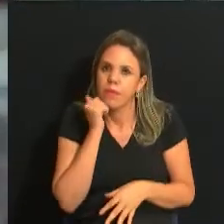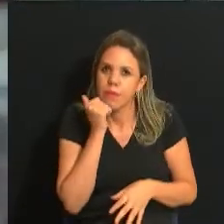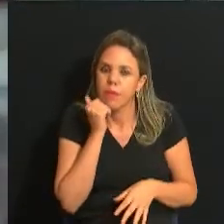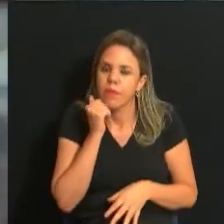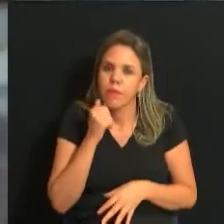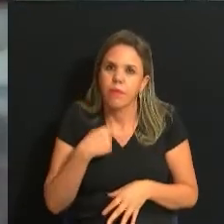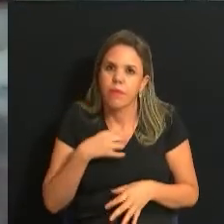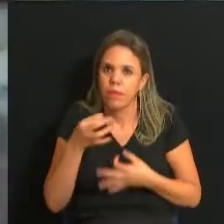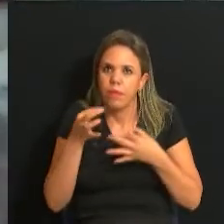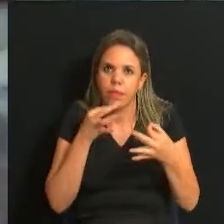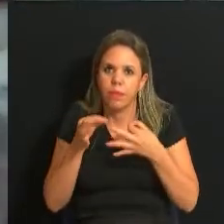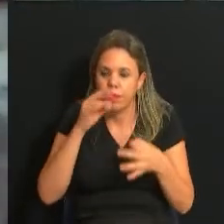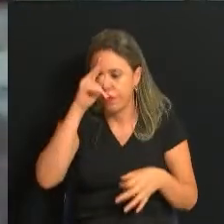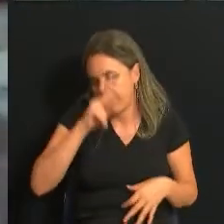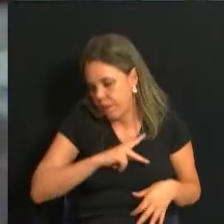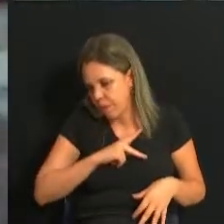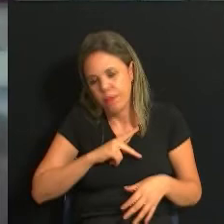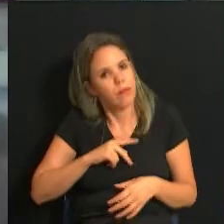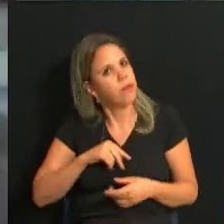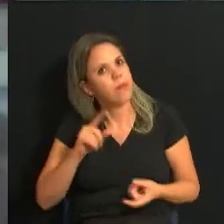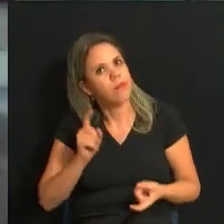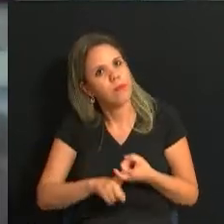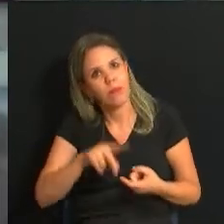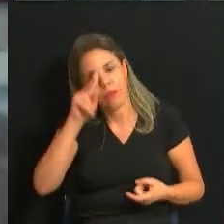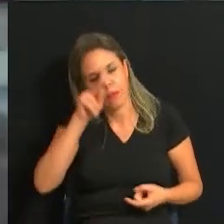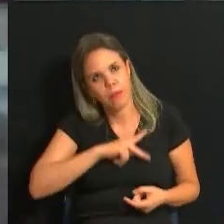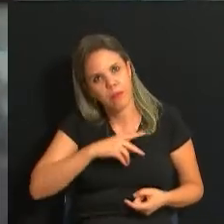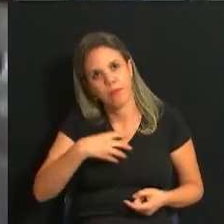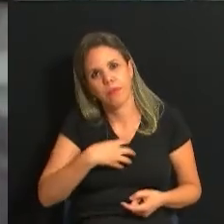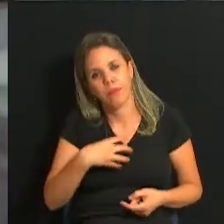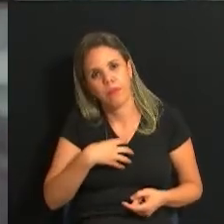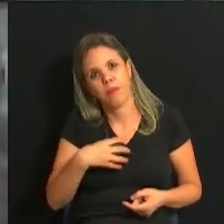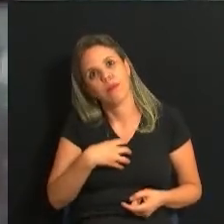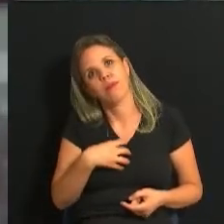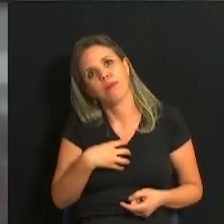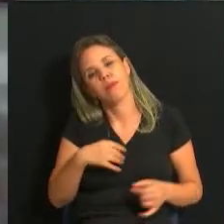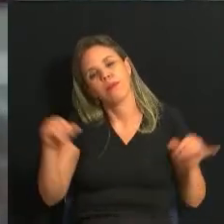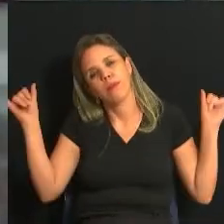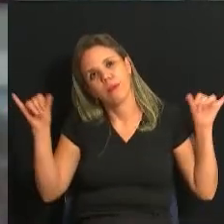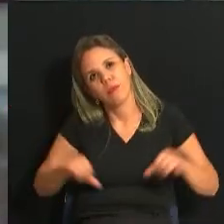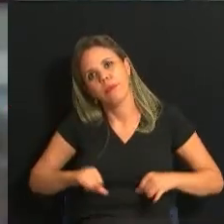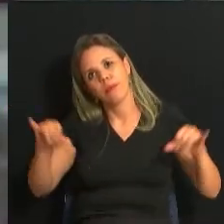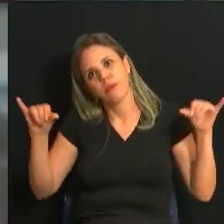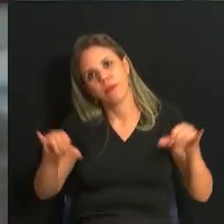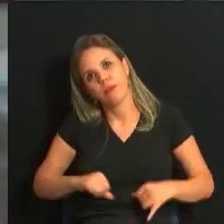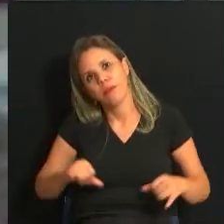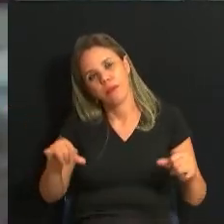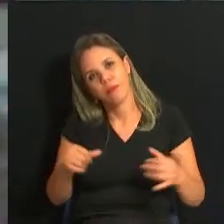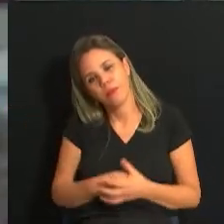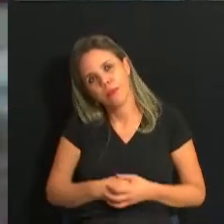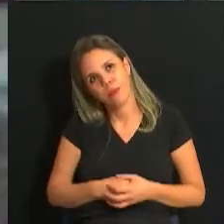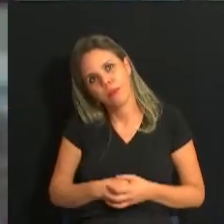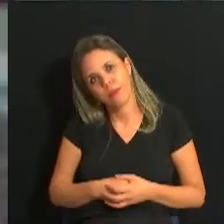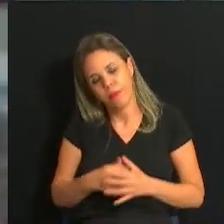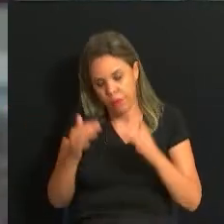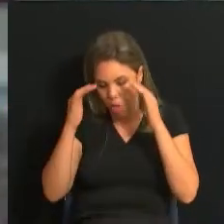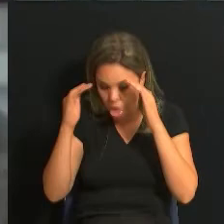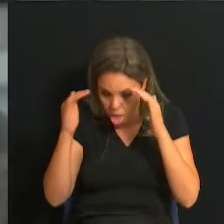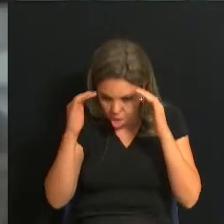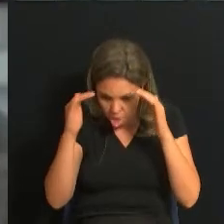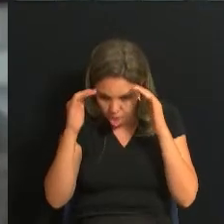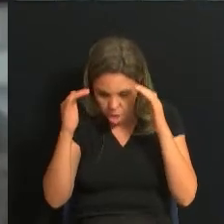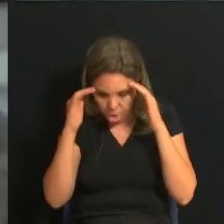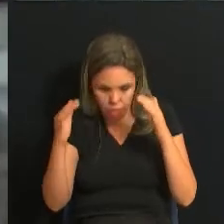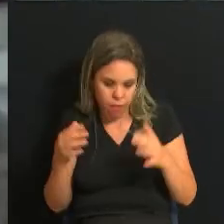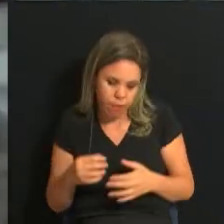critica e a gente se pune, a gente entra num lugar de sofrimento, num lugar de submissão, num lugar de